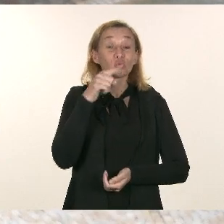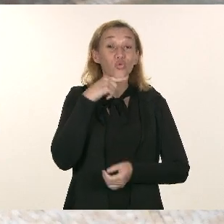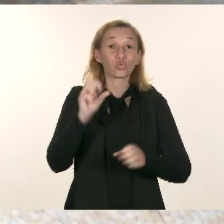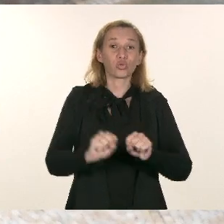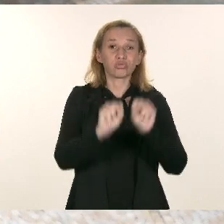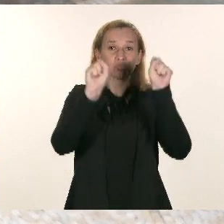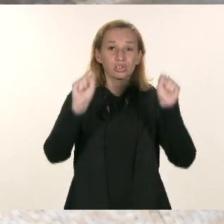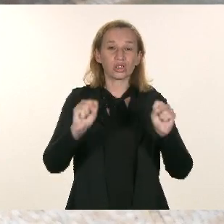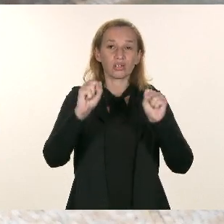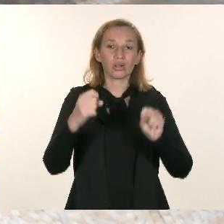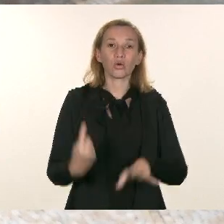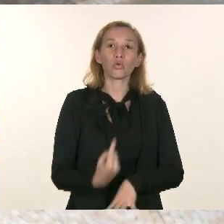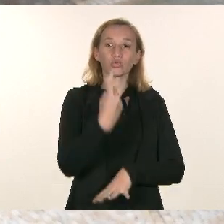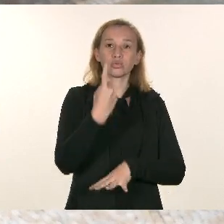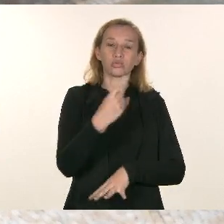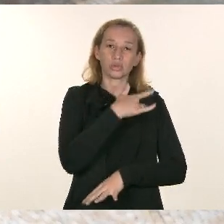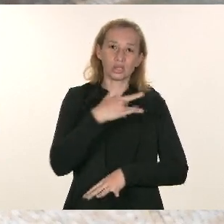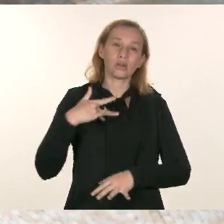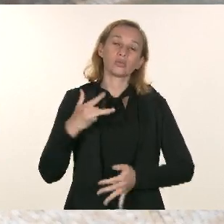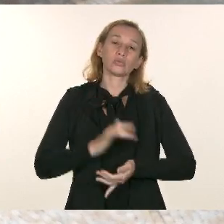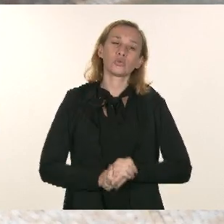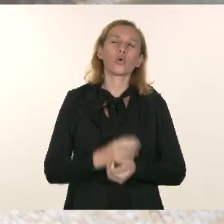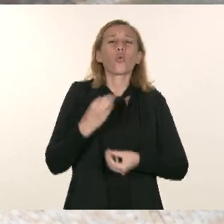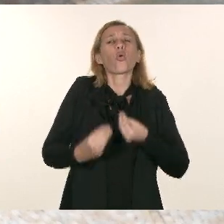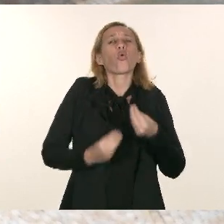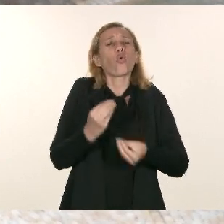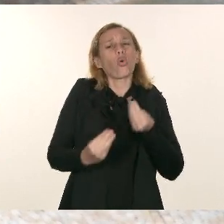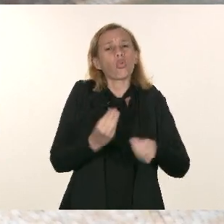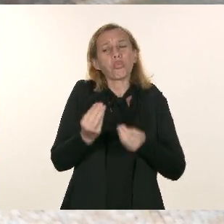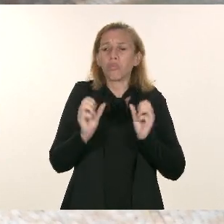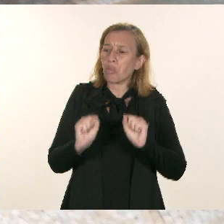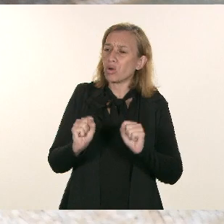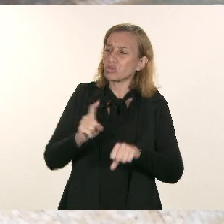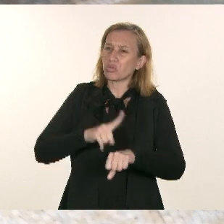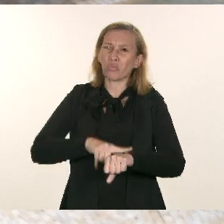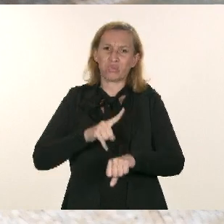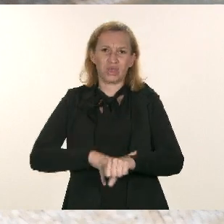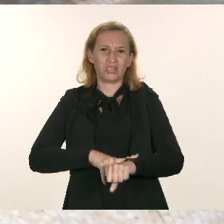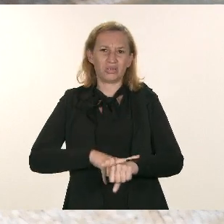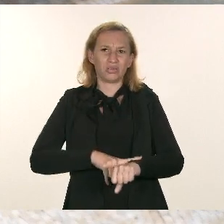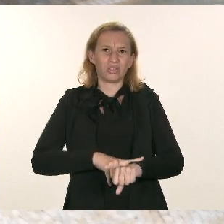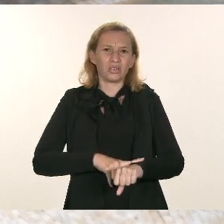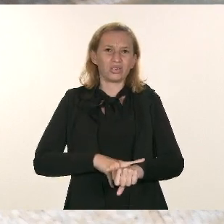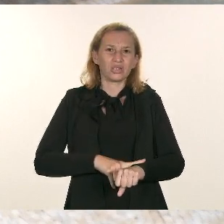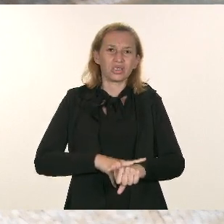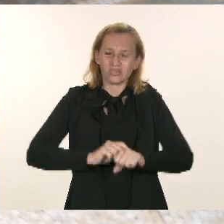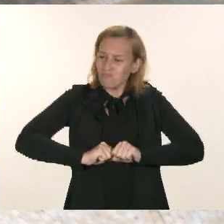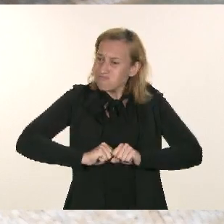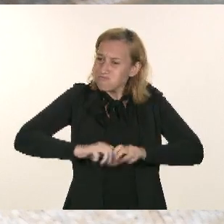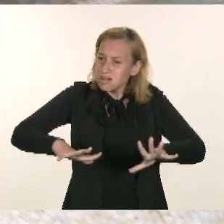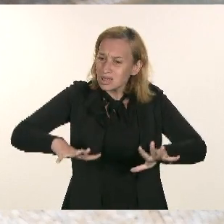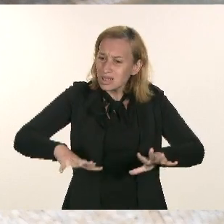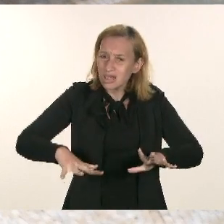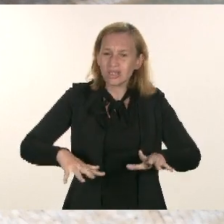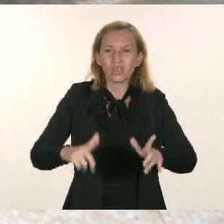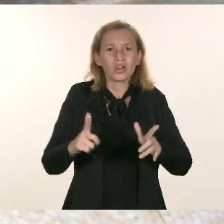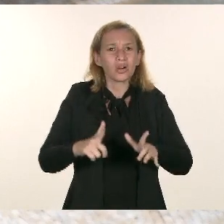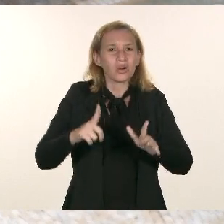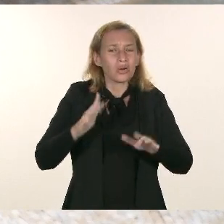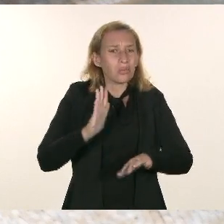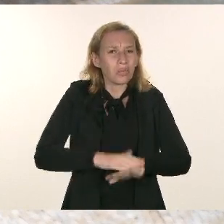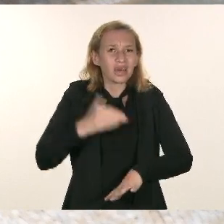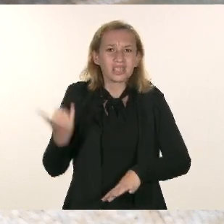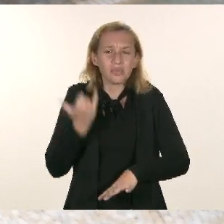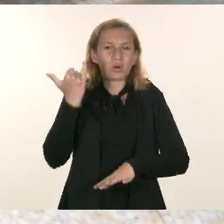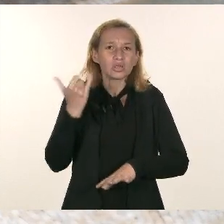de saúde como um todo. Como pode, num momento desse, de pandemia, onde que o mais importante é